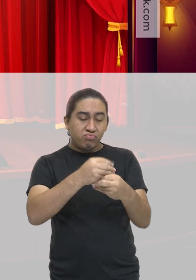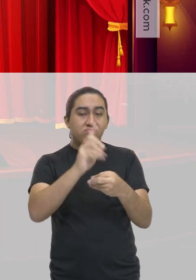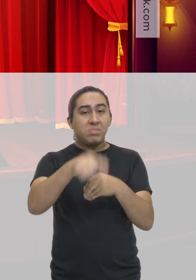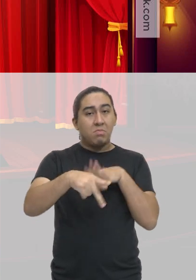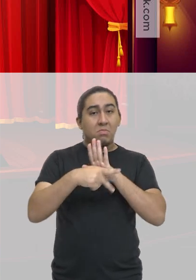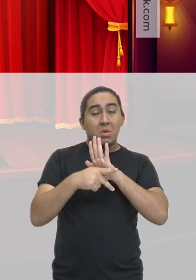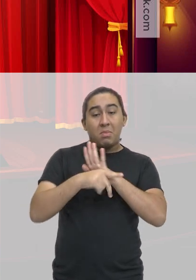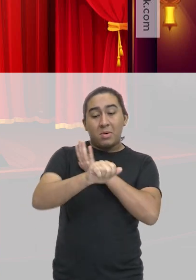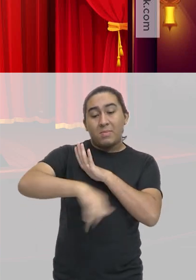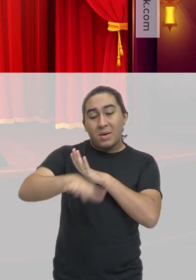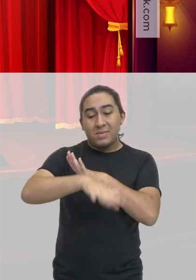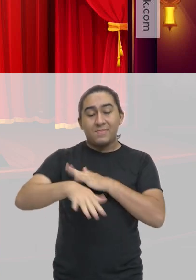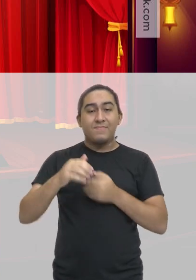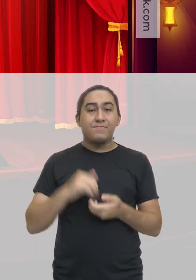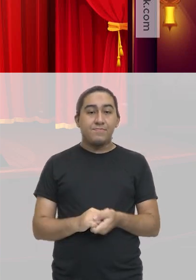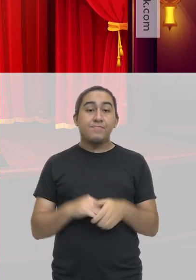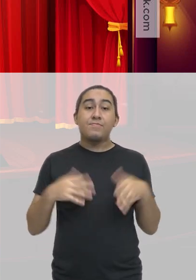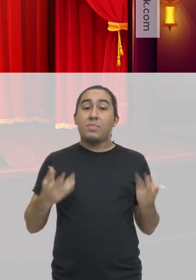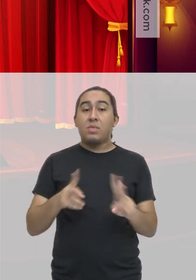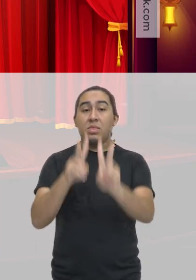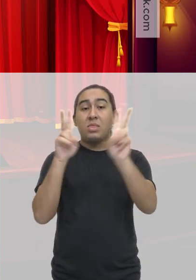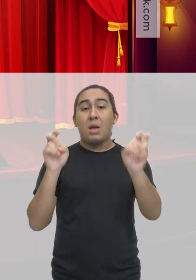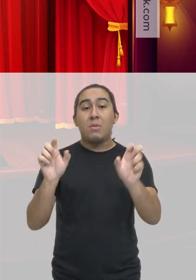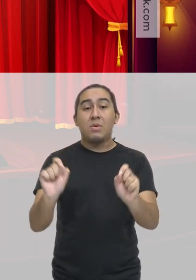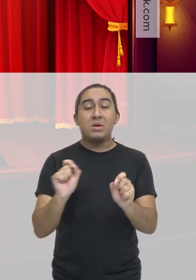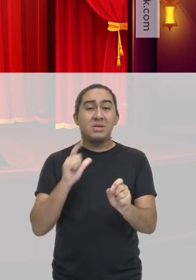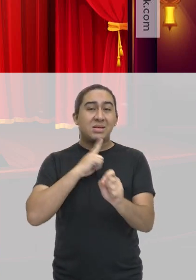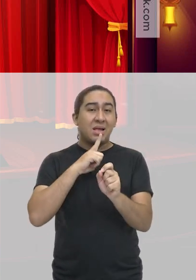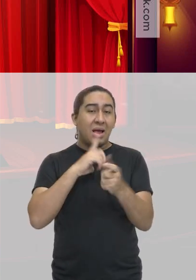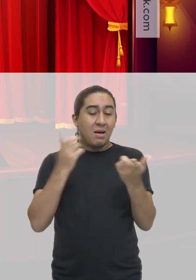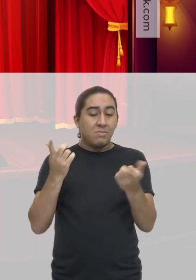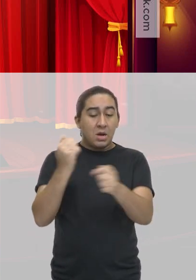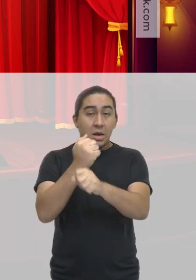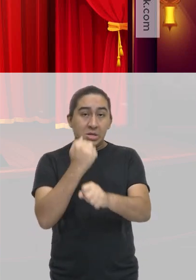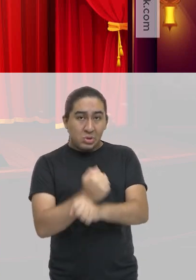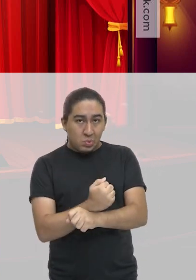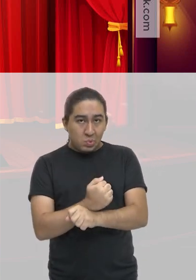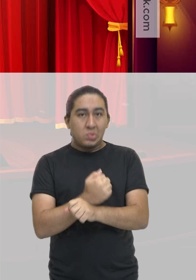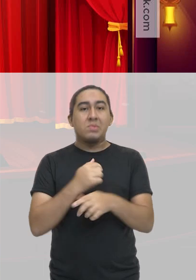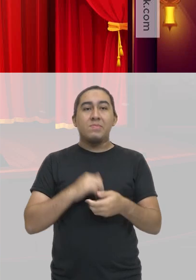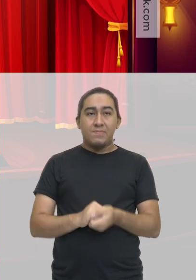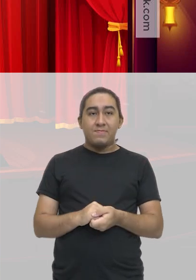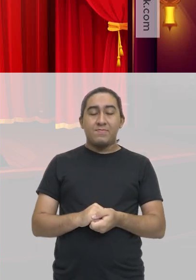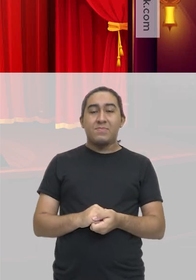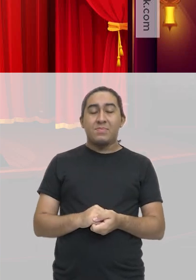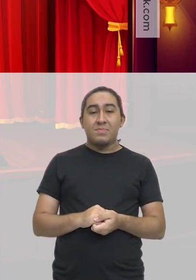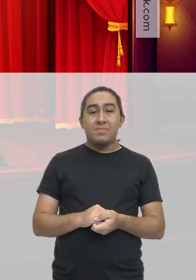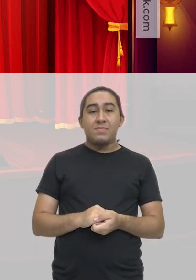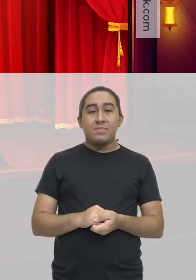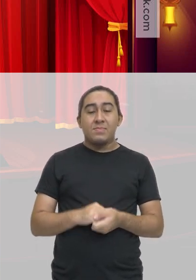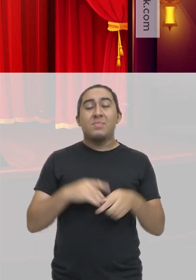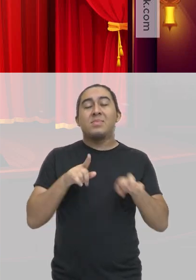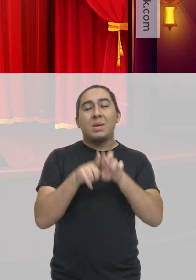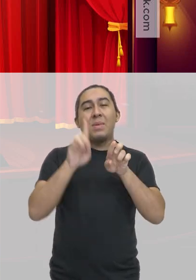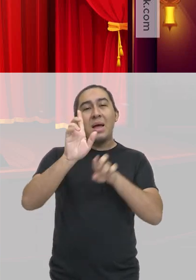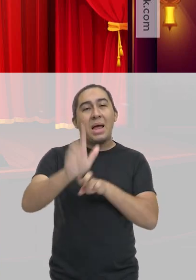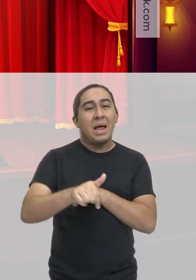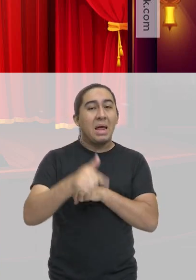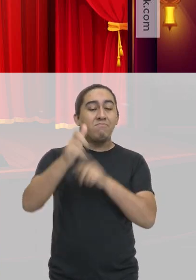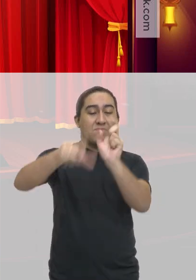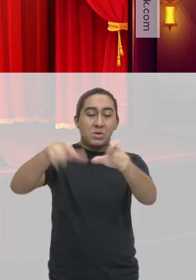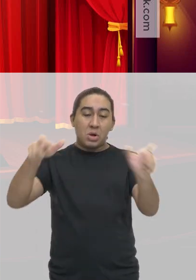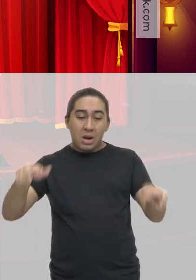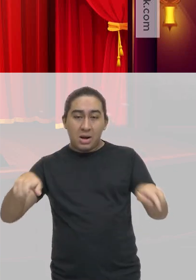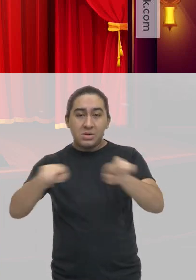espetáculo. Aqui nós não vamos estar falando enquanto arquitetura, nós vamos estar falando enquanto encenação, enquanto